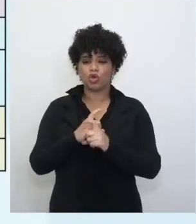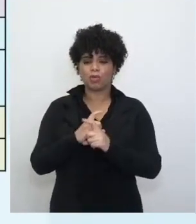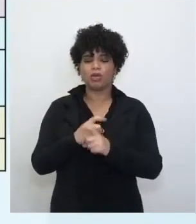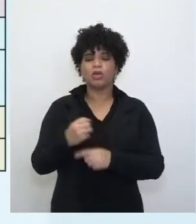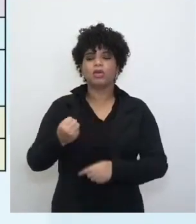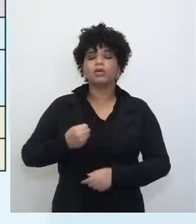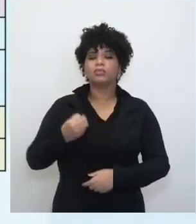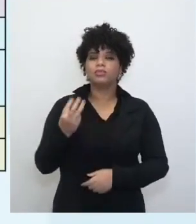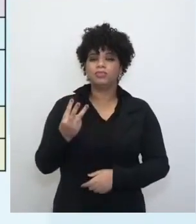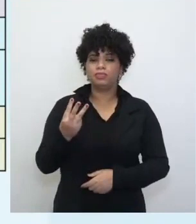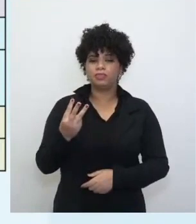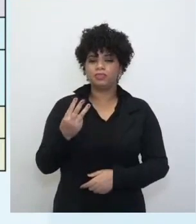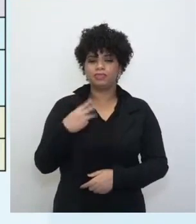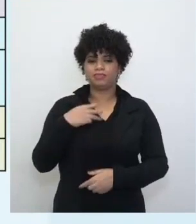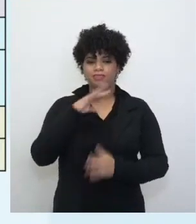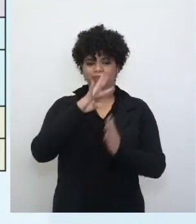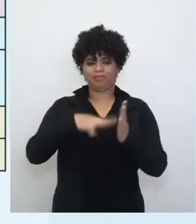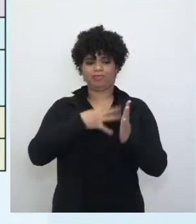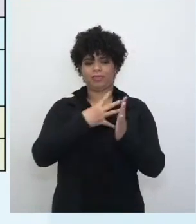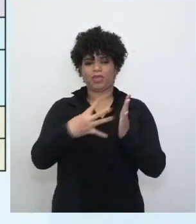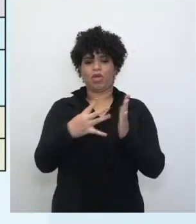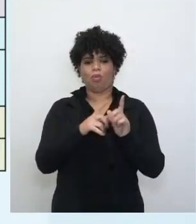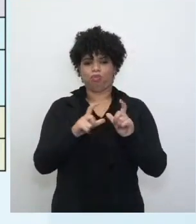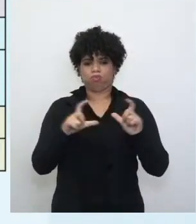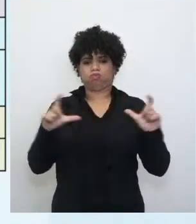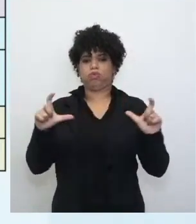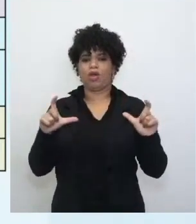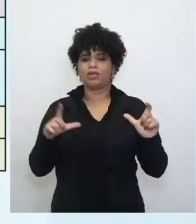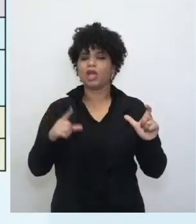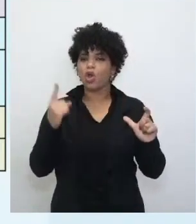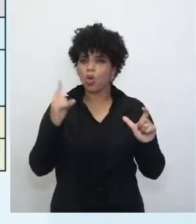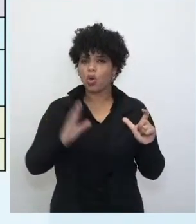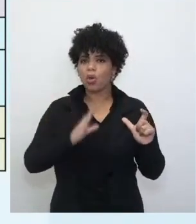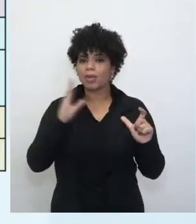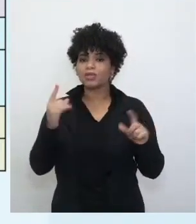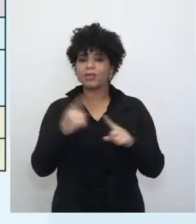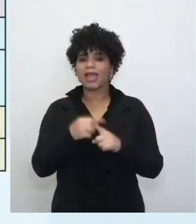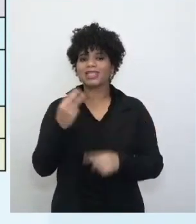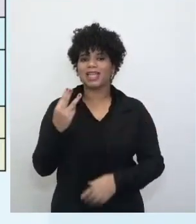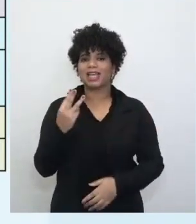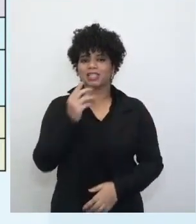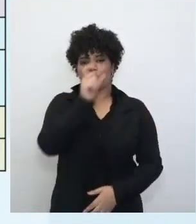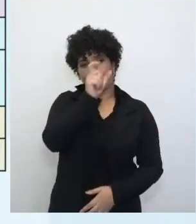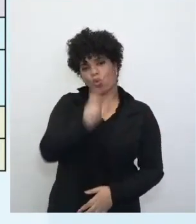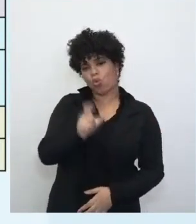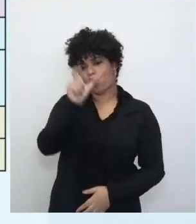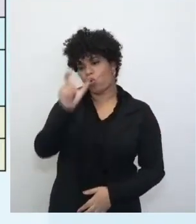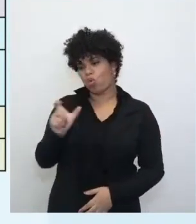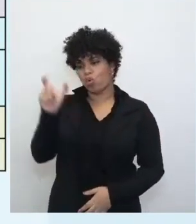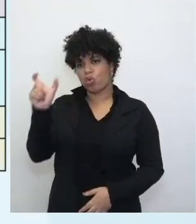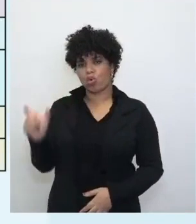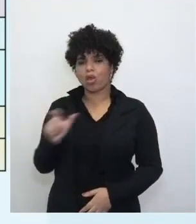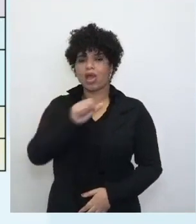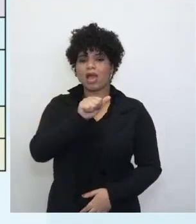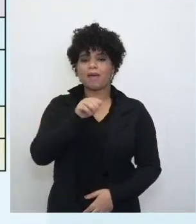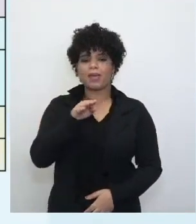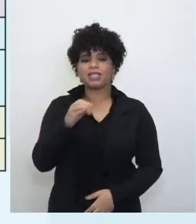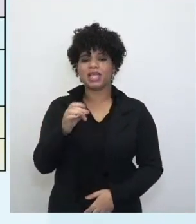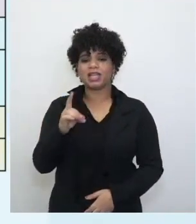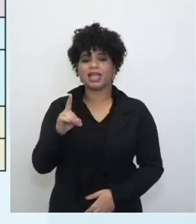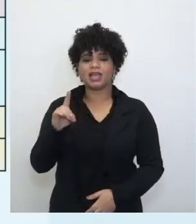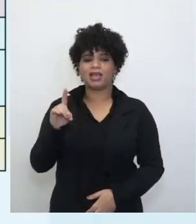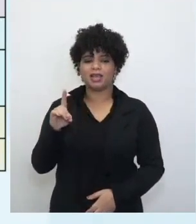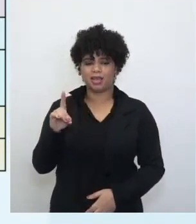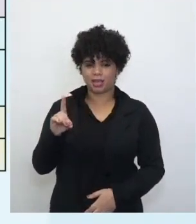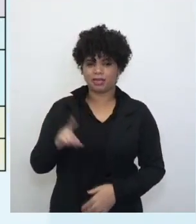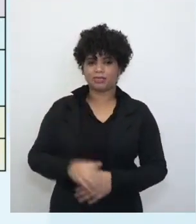essa tabela ficou maior. Ela ficou com uma coluna a mais, porque se é de grau 3, ele vai ter coeficiente A, B, C e D.